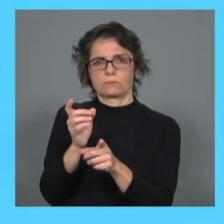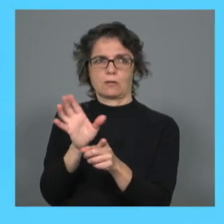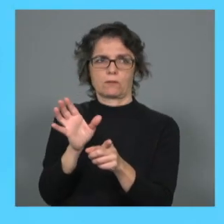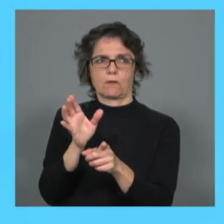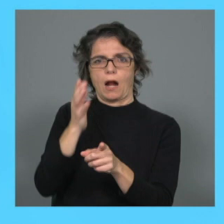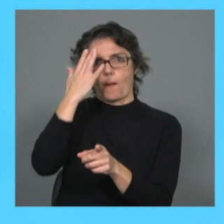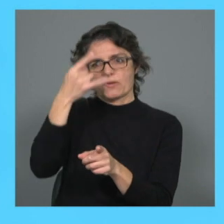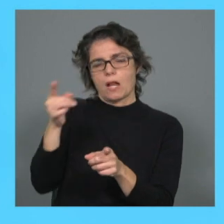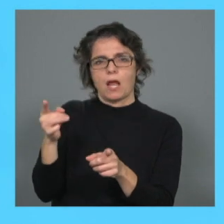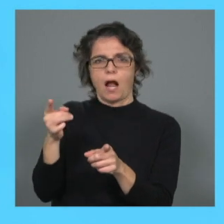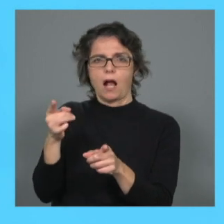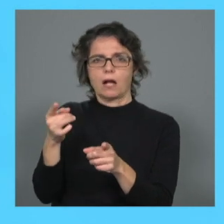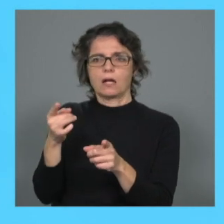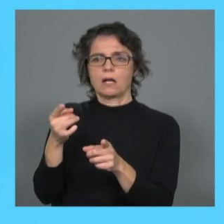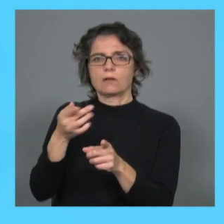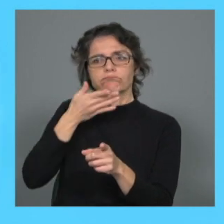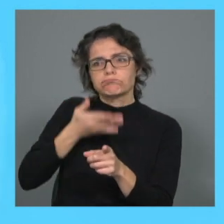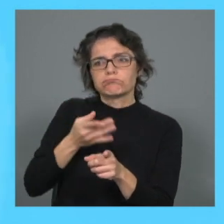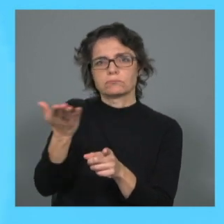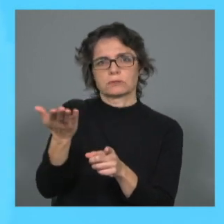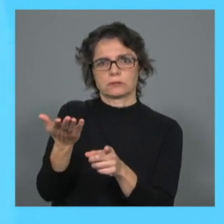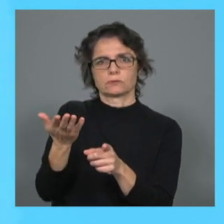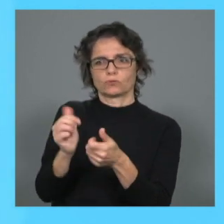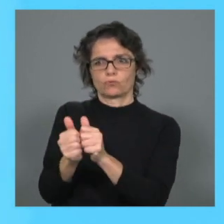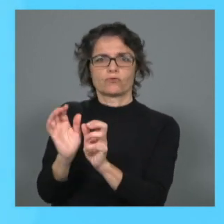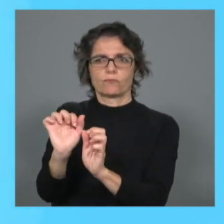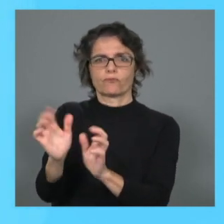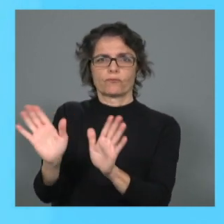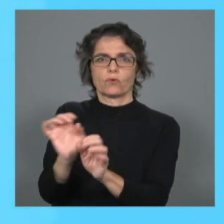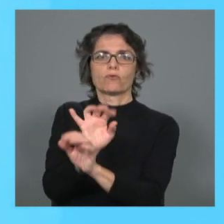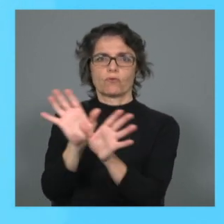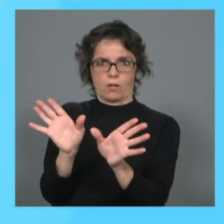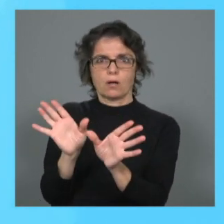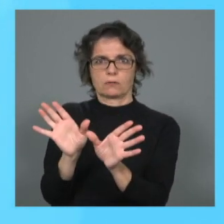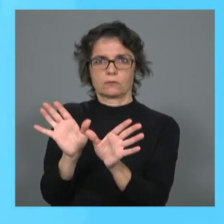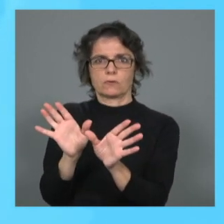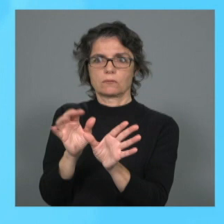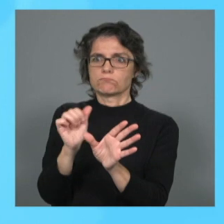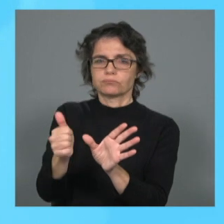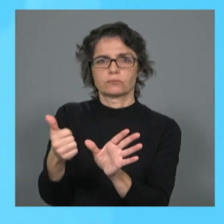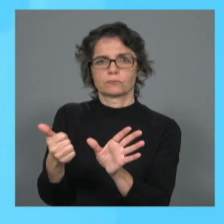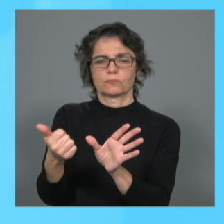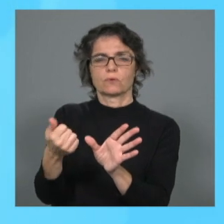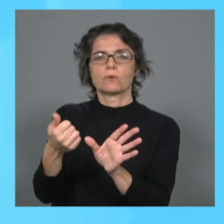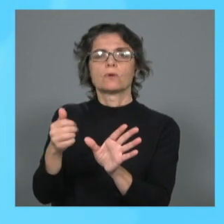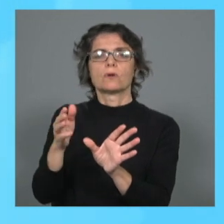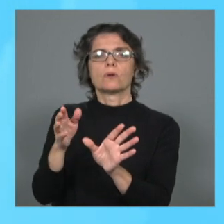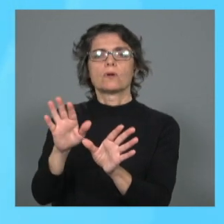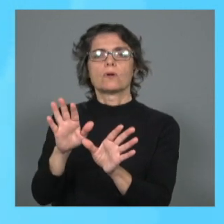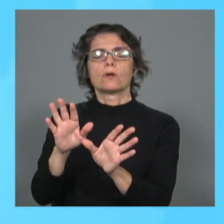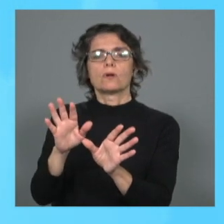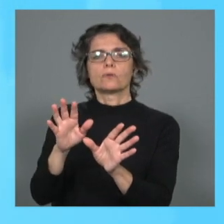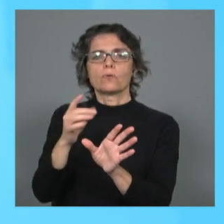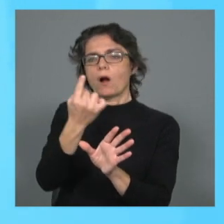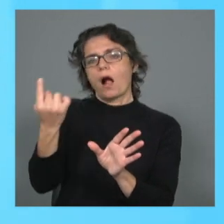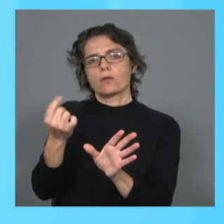se executa o gesto desportivo, digamos assim, a eficácia com que se concretiza a